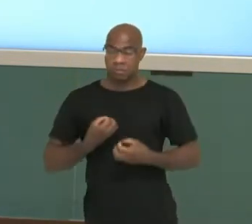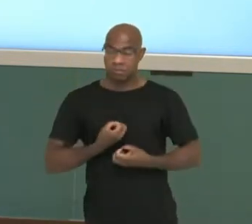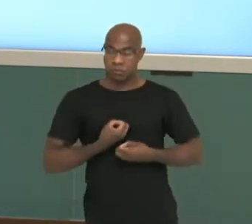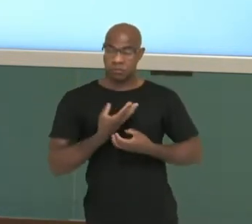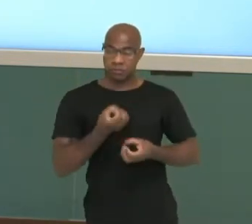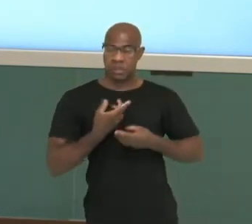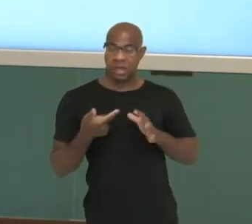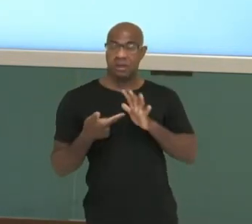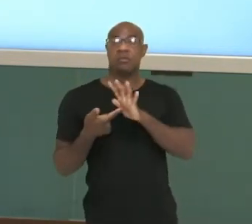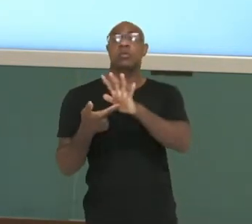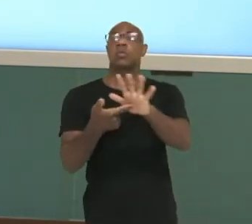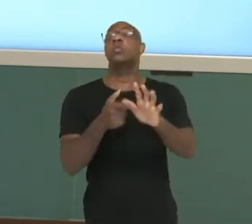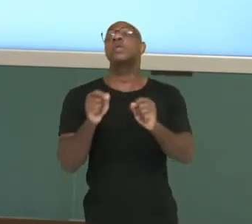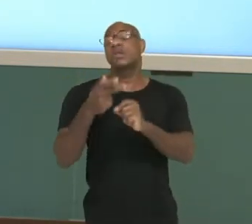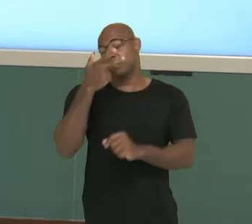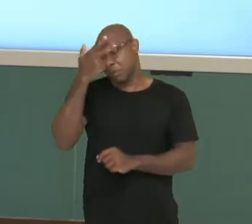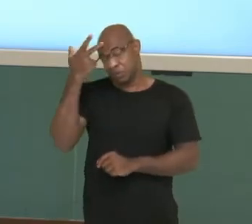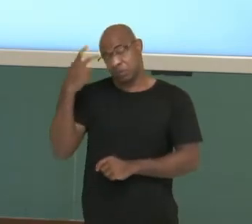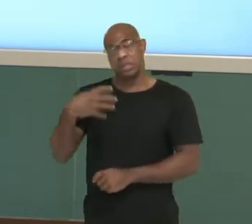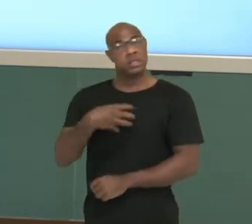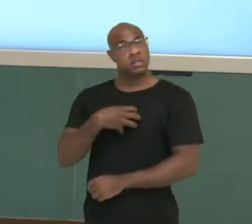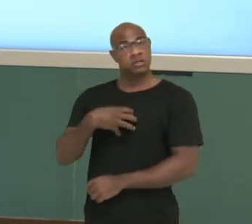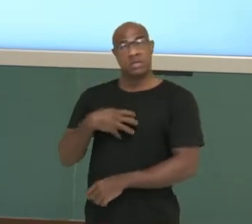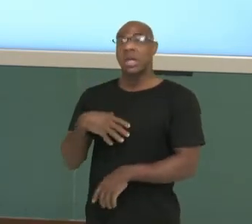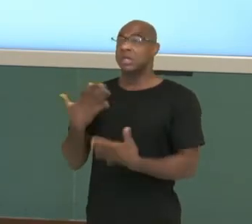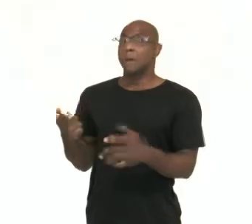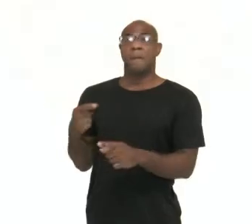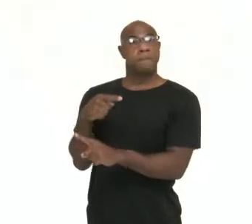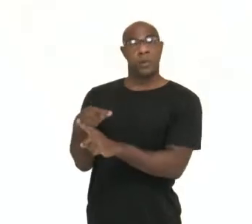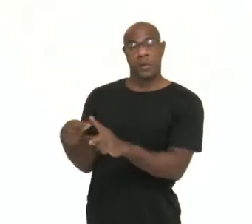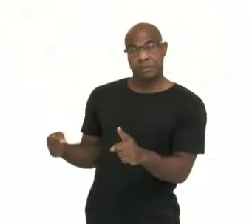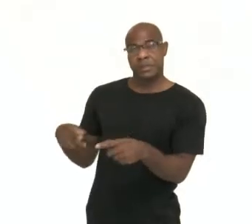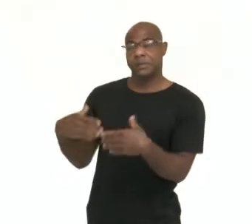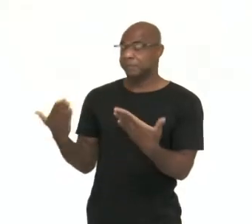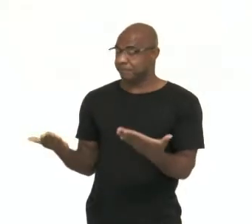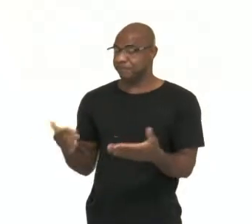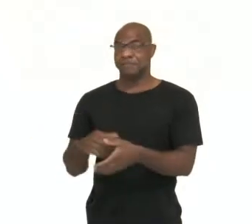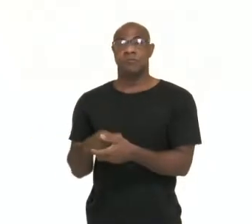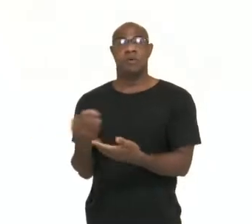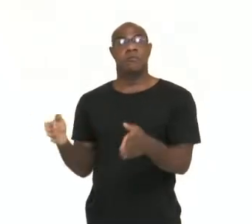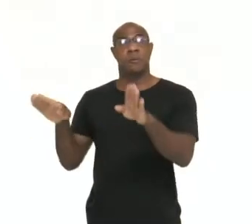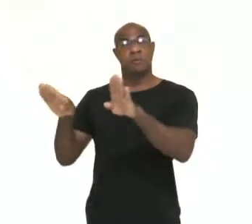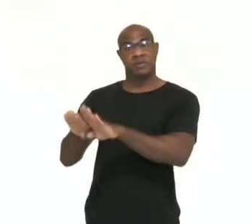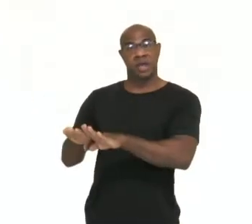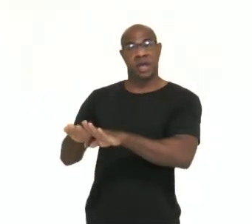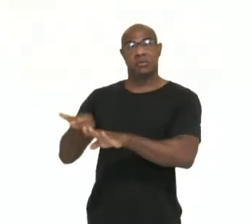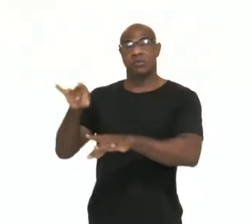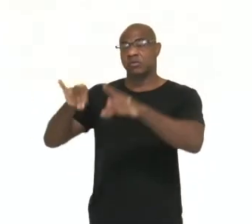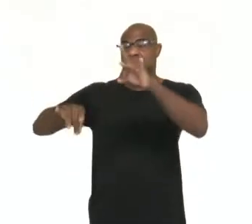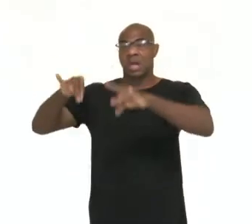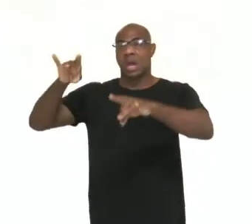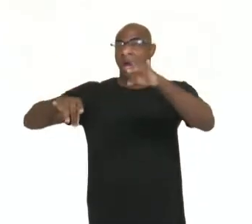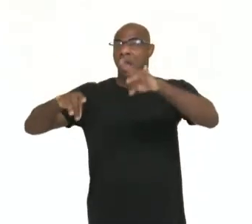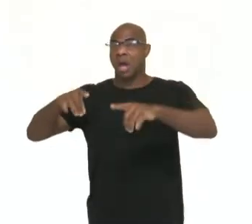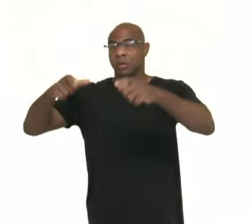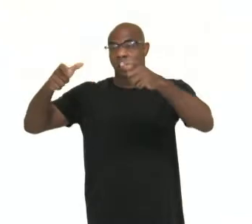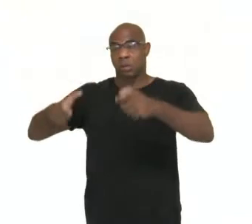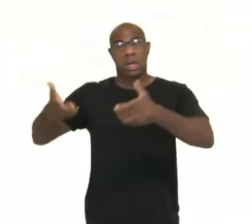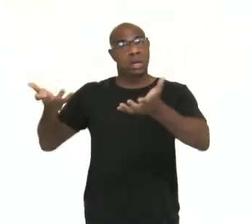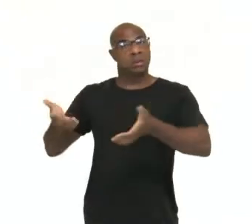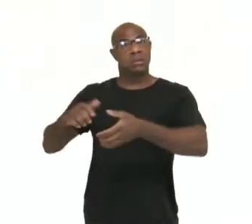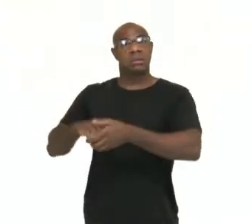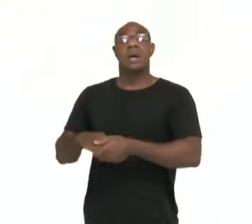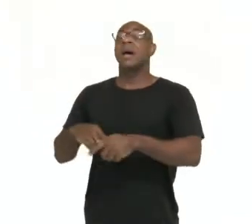realmente sentiam. Então foi proibido e foi fechado esses teatros então, mas mesmo